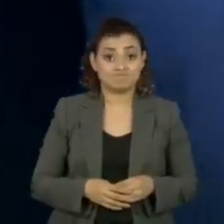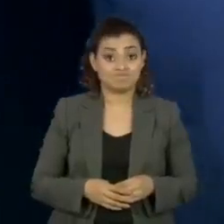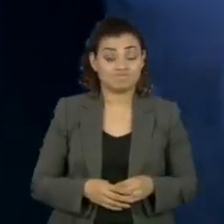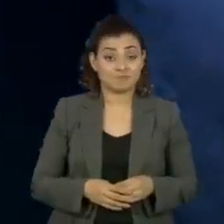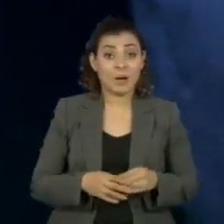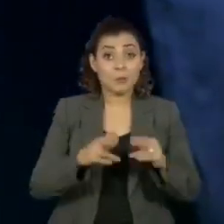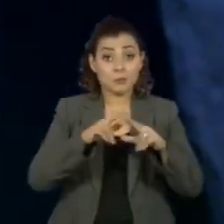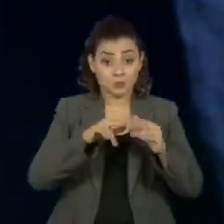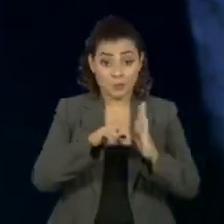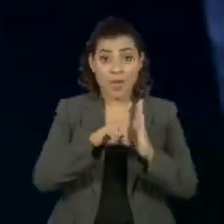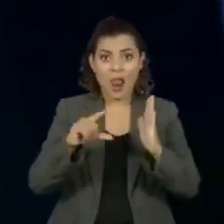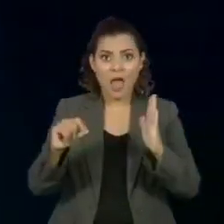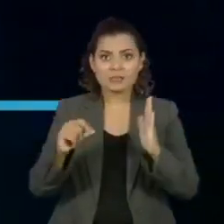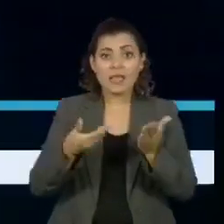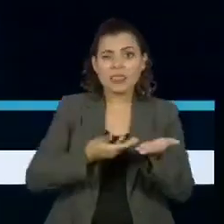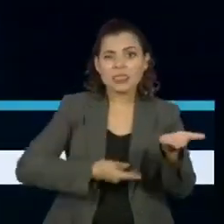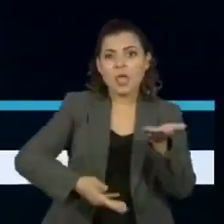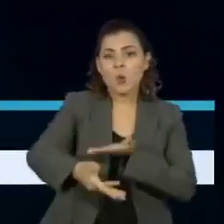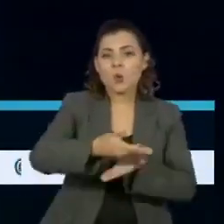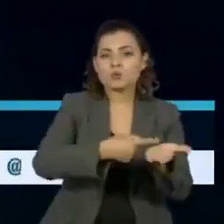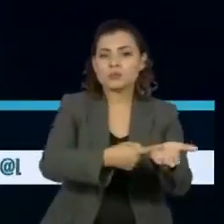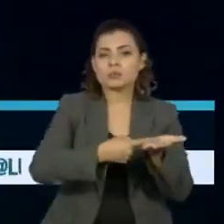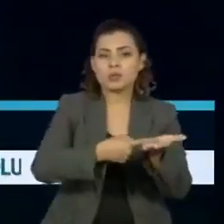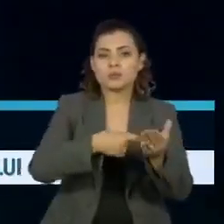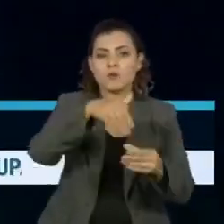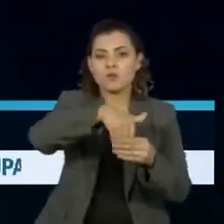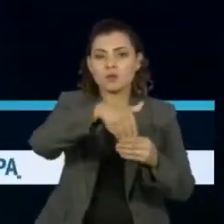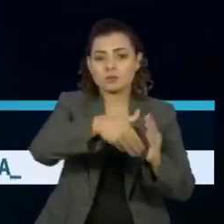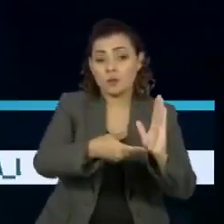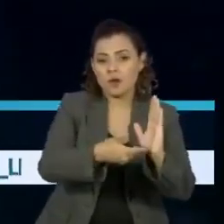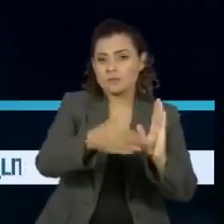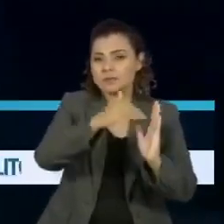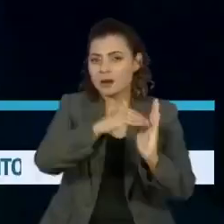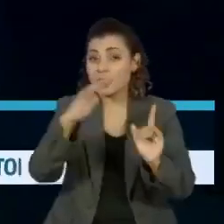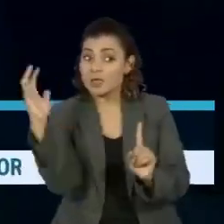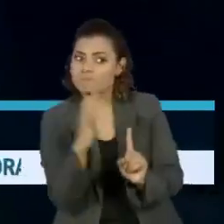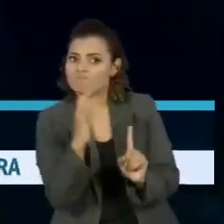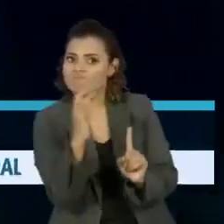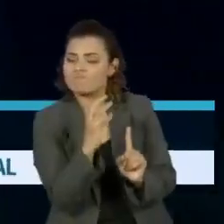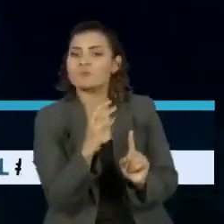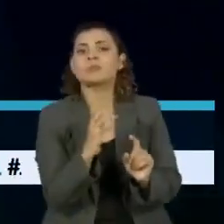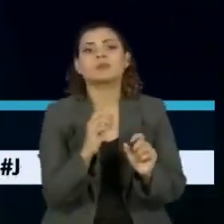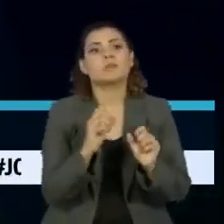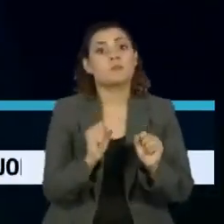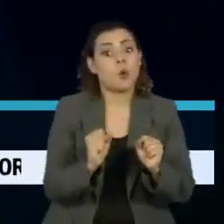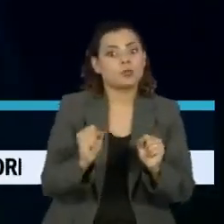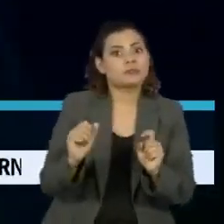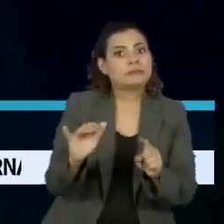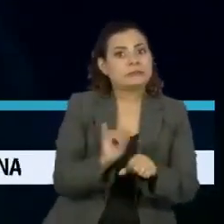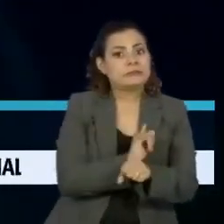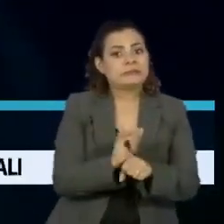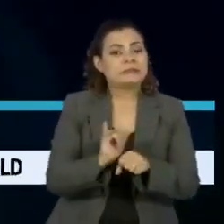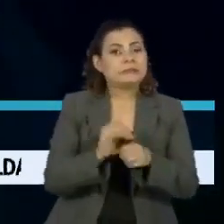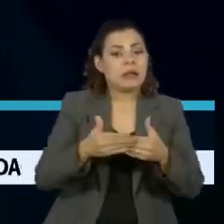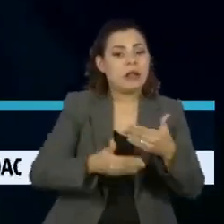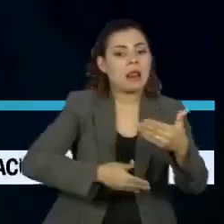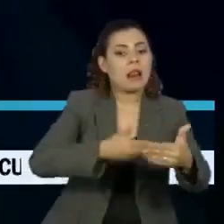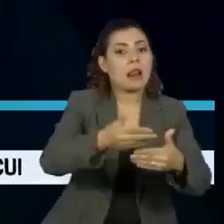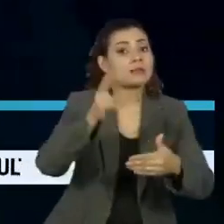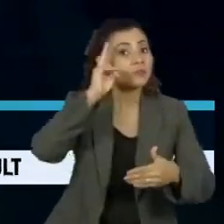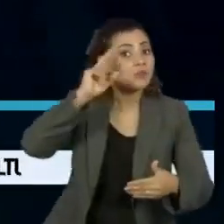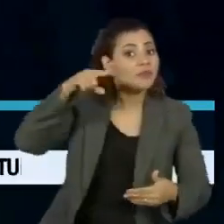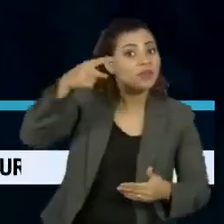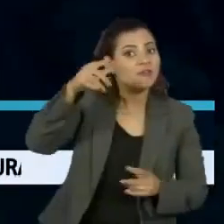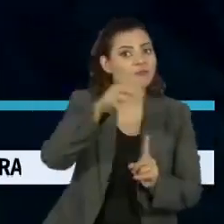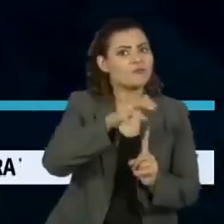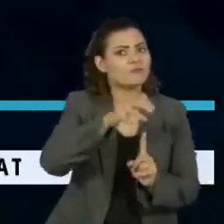A entrada do Palácio do Planalto nas negociações para as eleições da Câmara e do Senado pode ter dado um novo rumo para os resultados da próxima